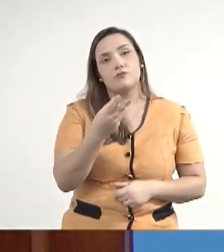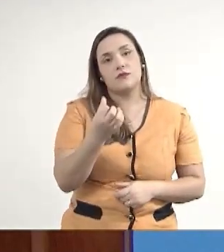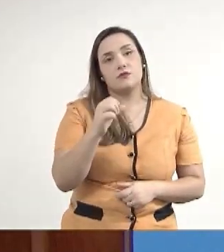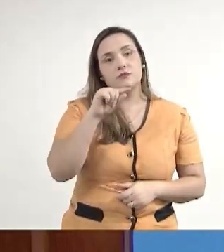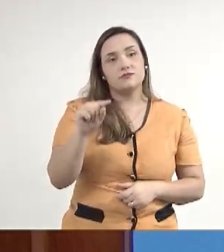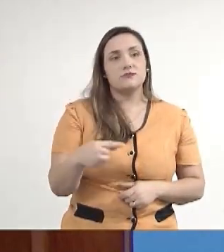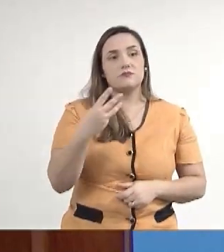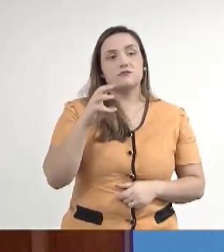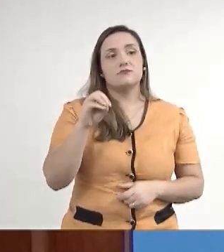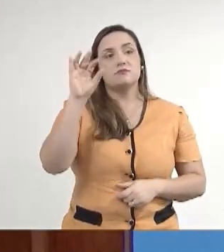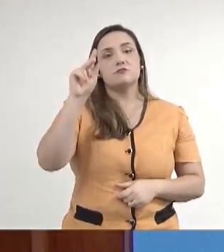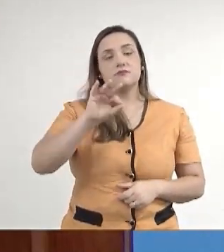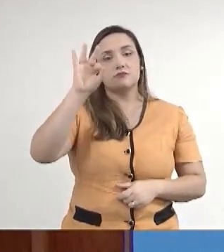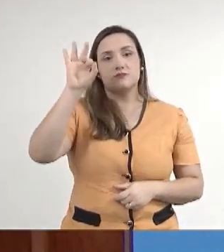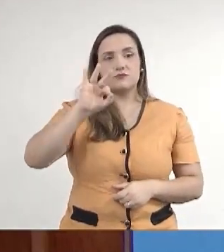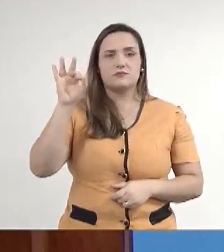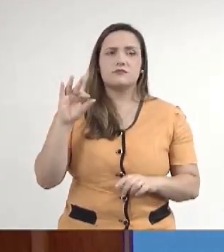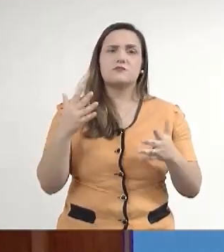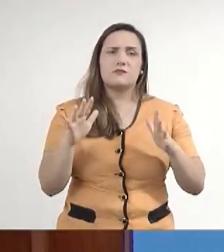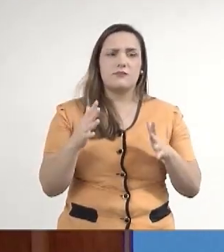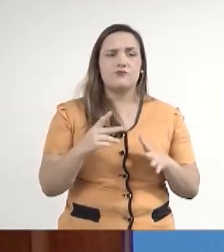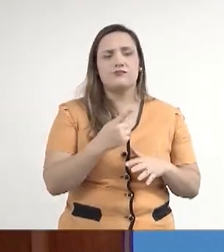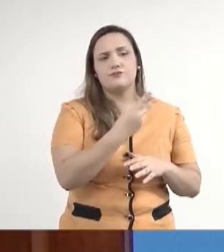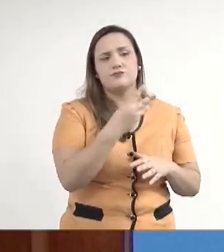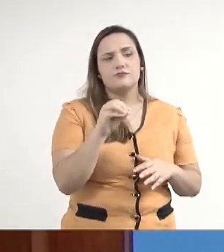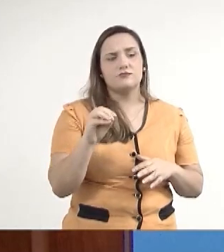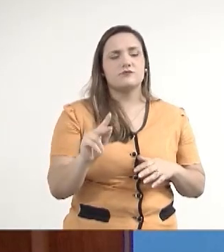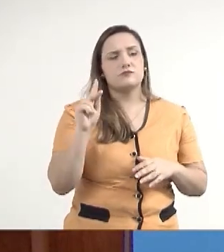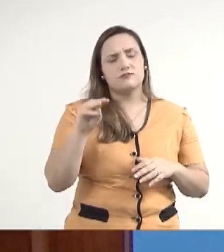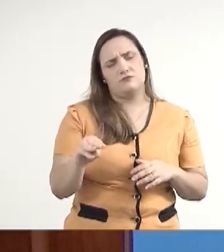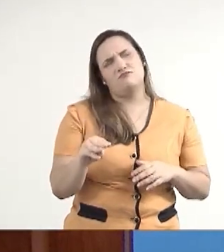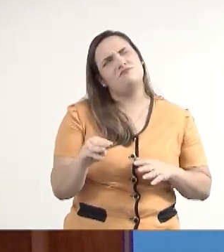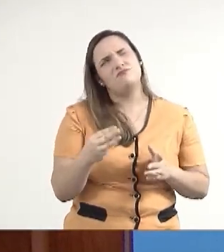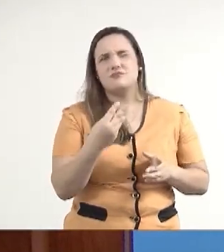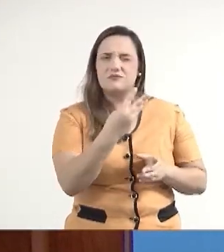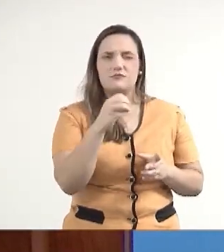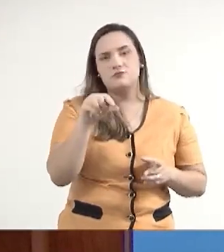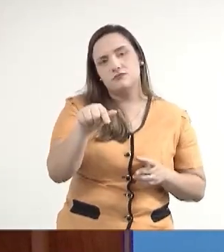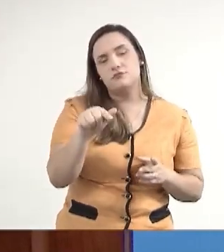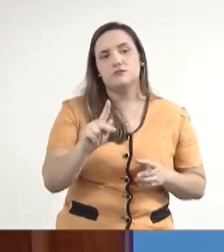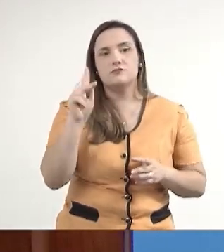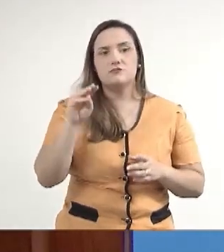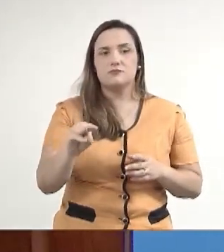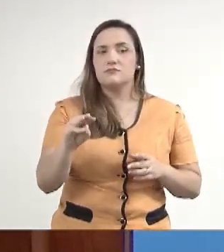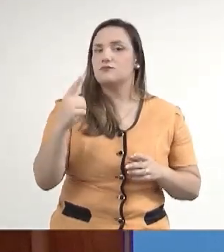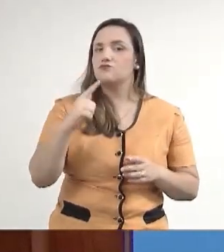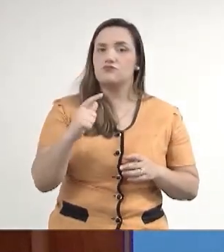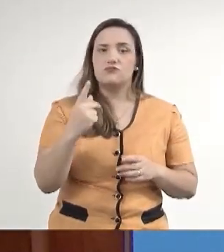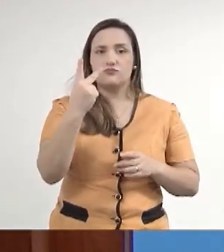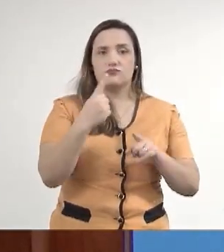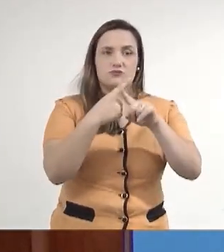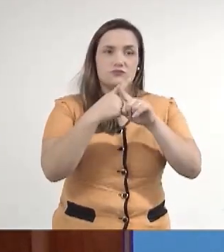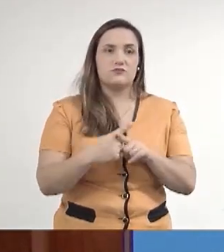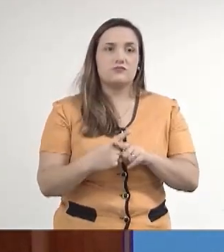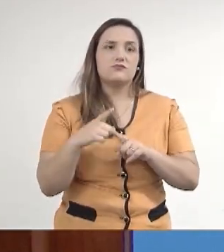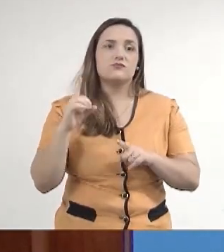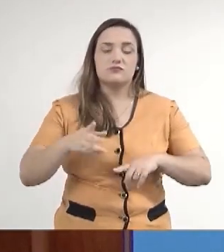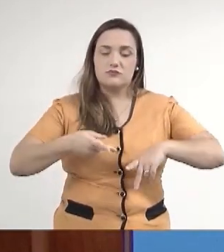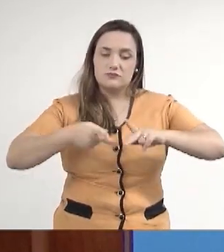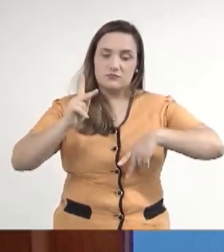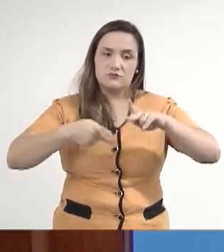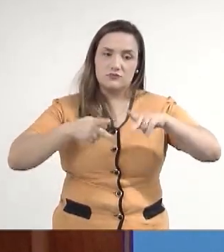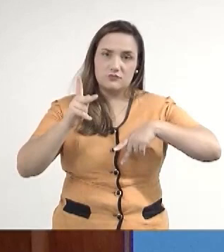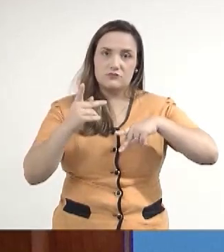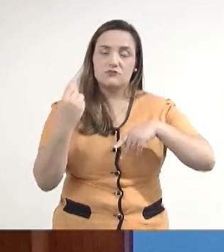36,30%, ou seja, mais de 300 quilômetros, 307 quilômetros sem duplicação, com pista simples,